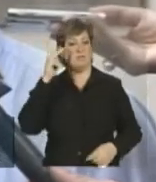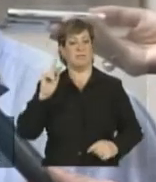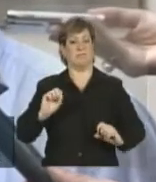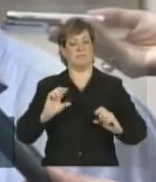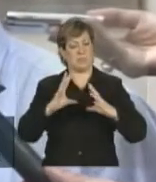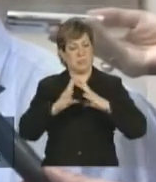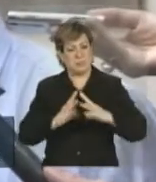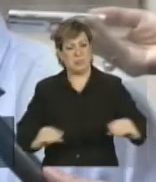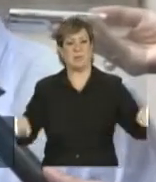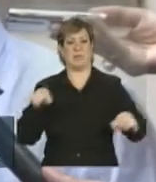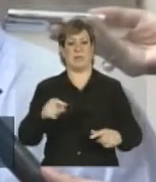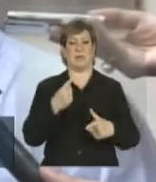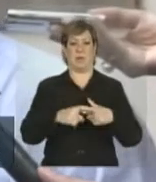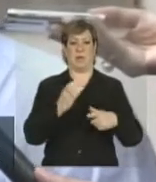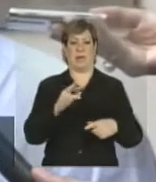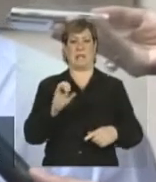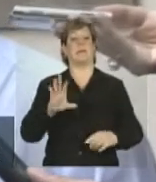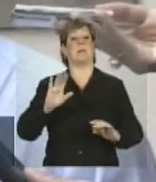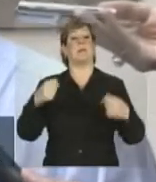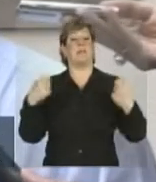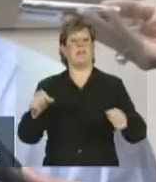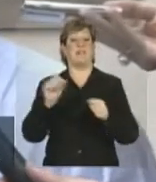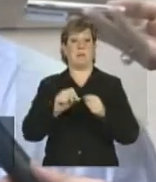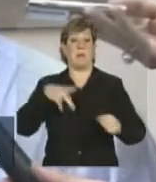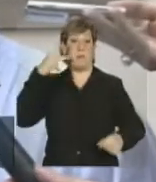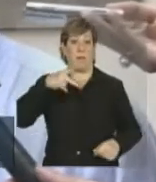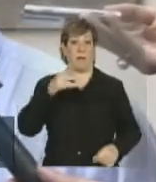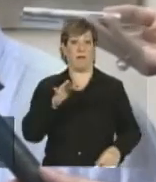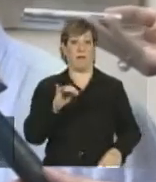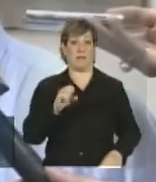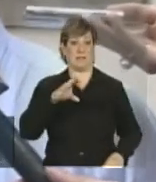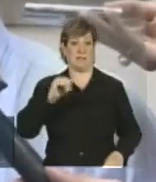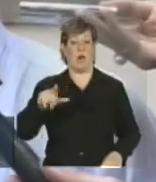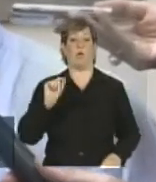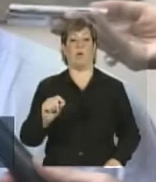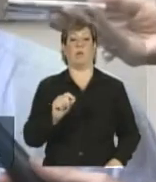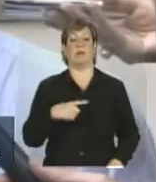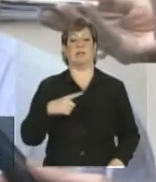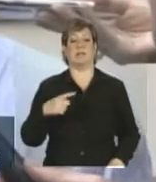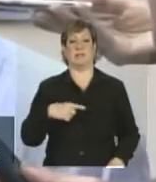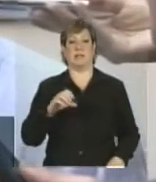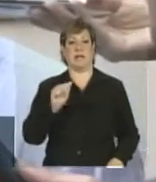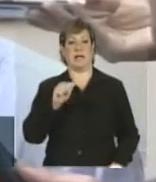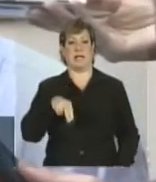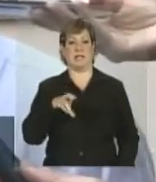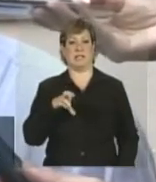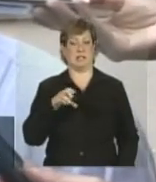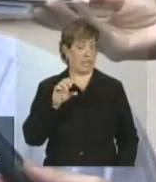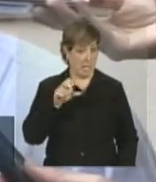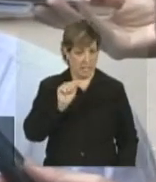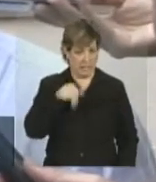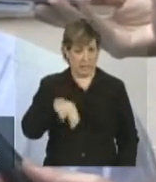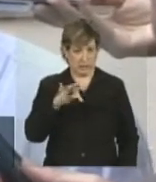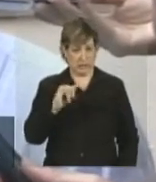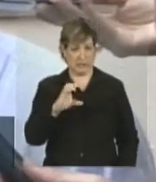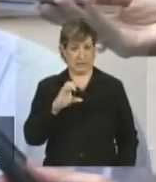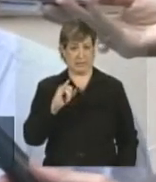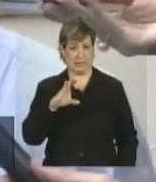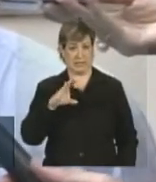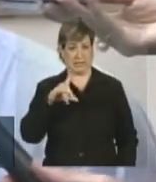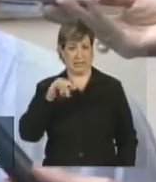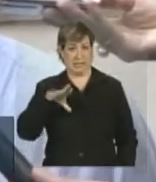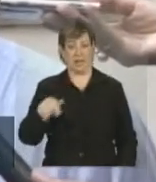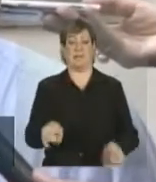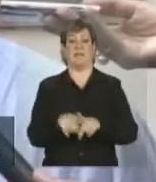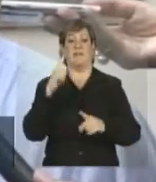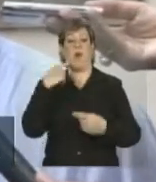financeira e econômica, eles precisam fazer uma política fiscal anticíclica para não transferir para os outros países, especialmente através do câmbio e de apreciação das